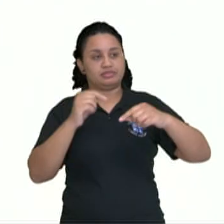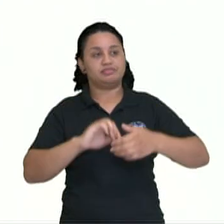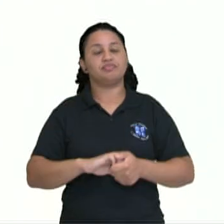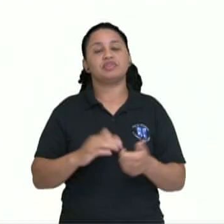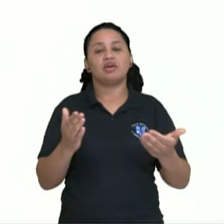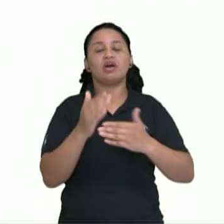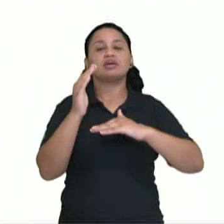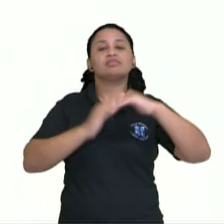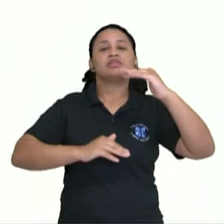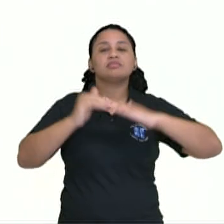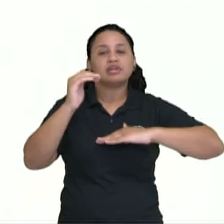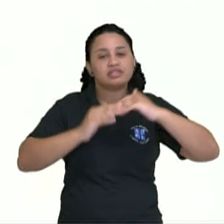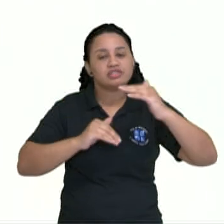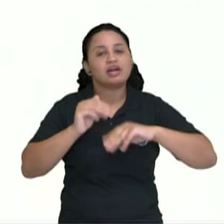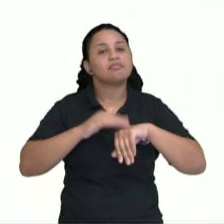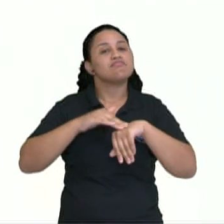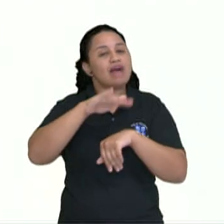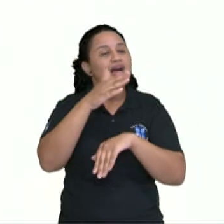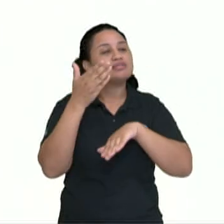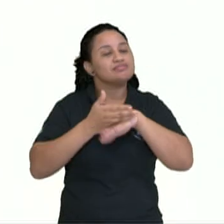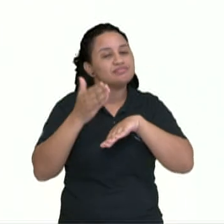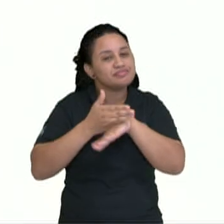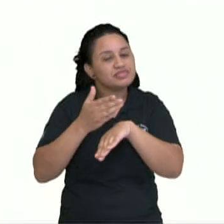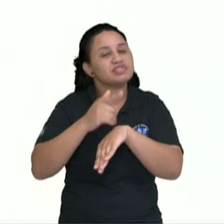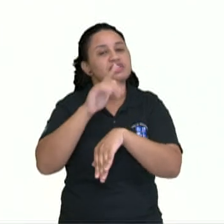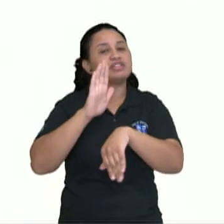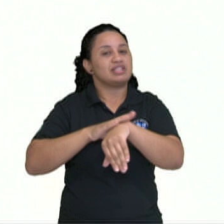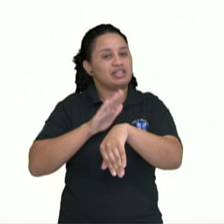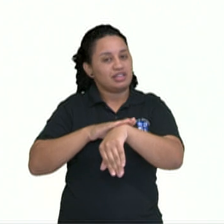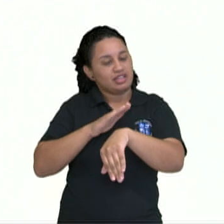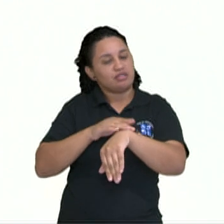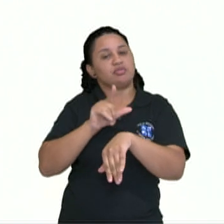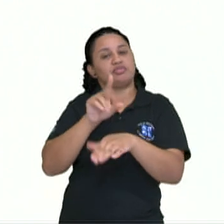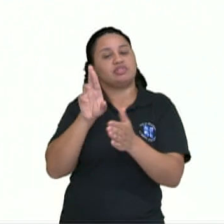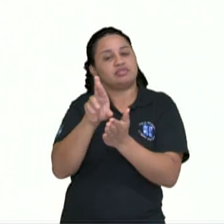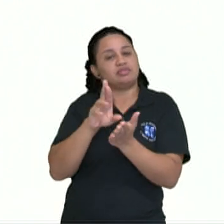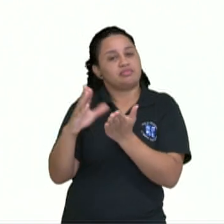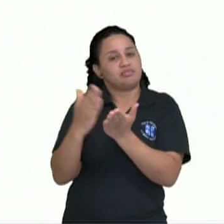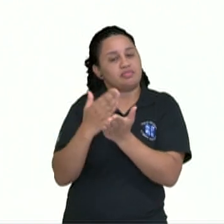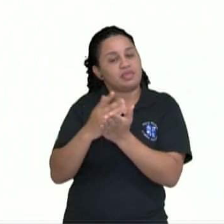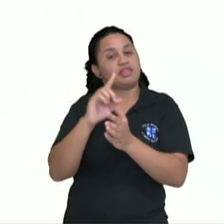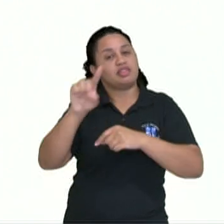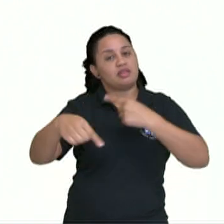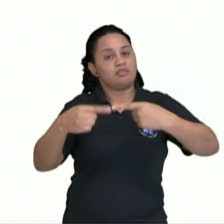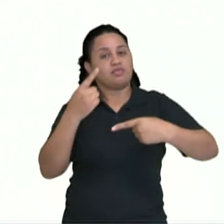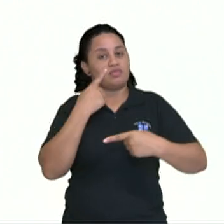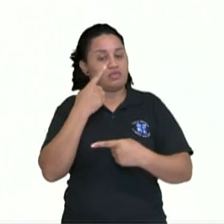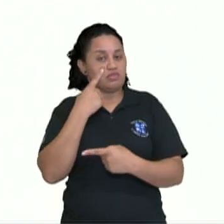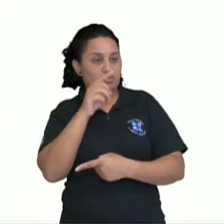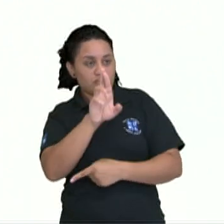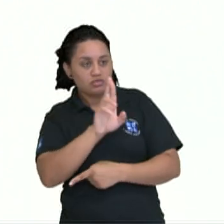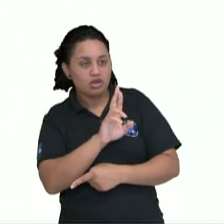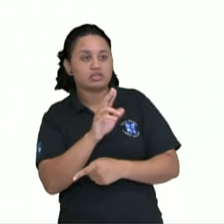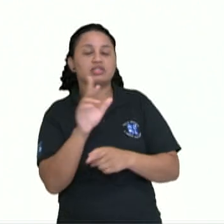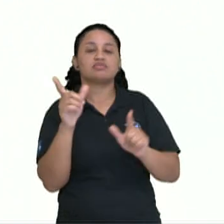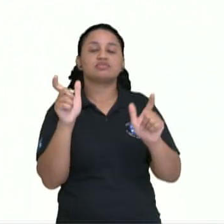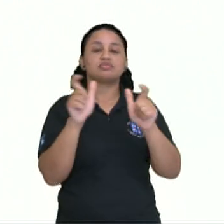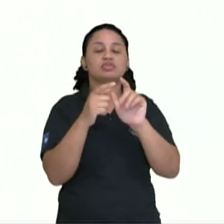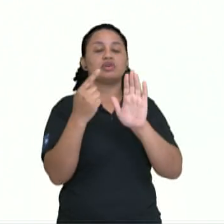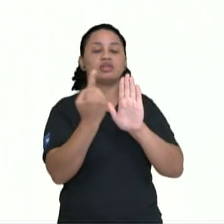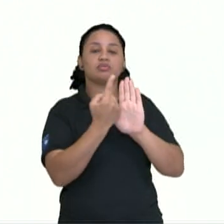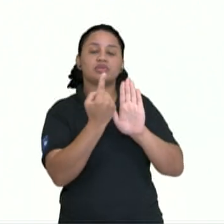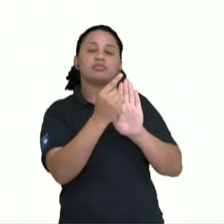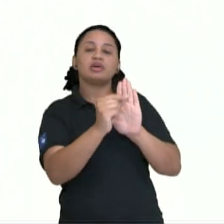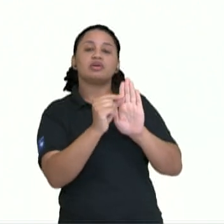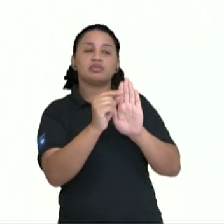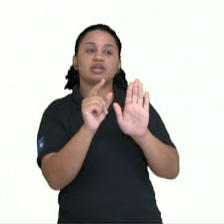mais, agora praticar bastante, vocês vão ter um tempinho para fazer em casa, para a gente verificar depois. Reduzir ao primeiro quadrante